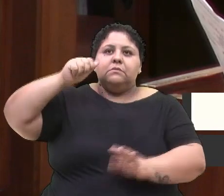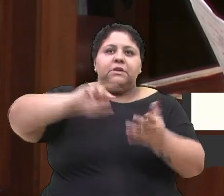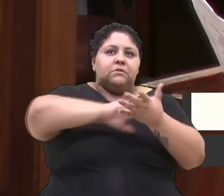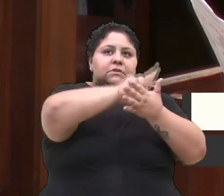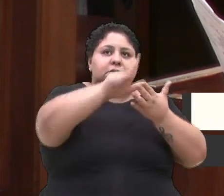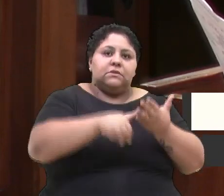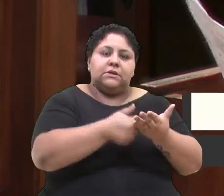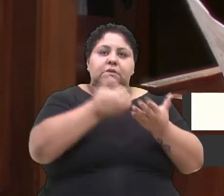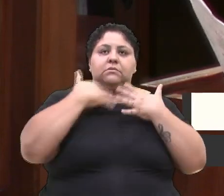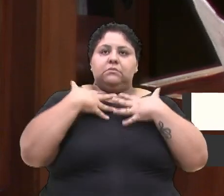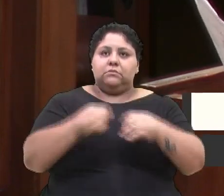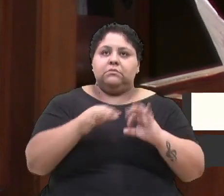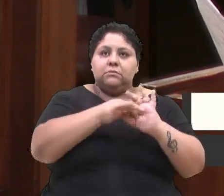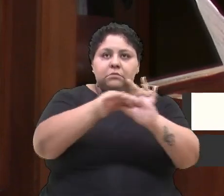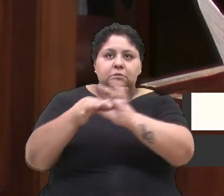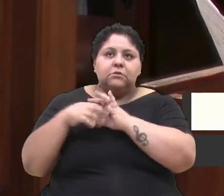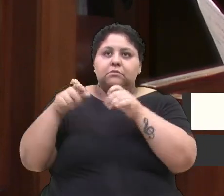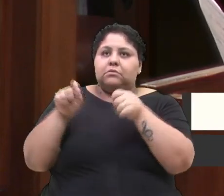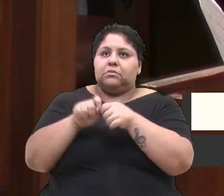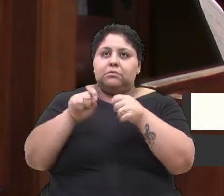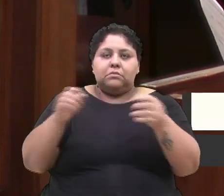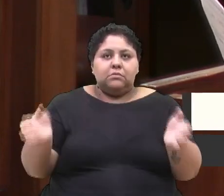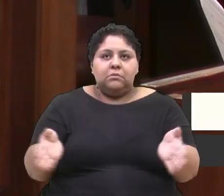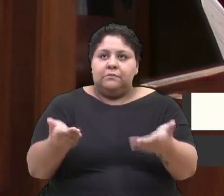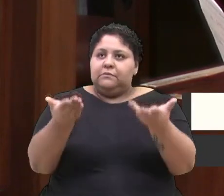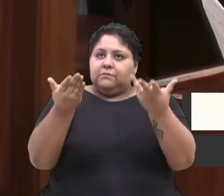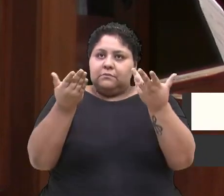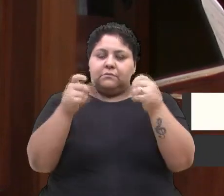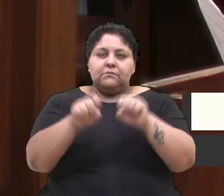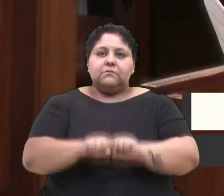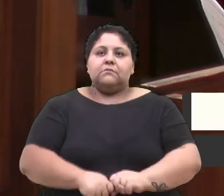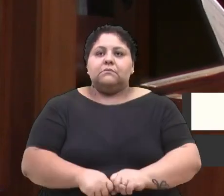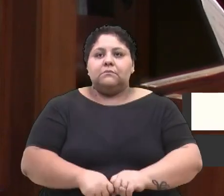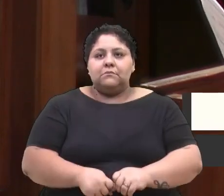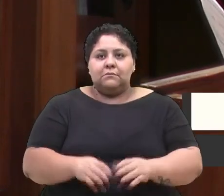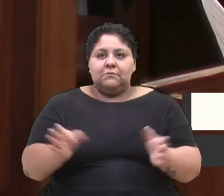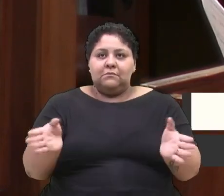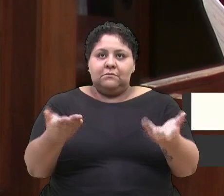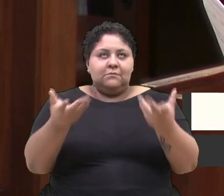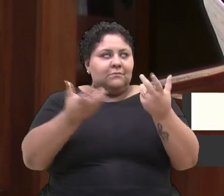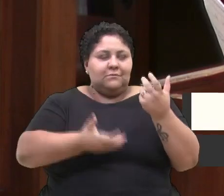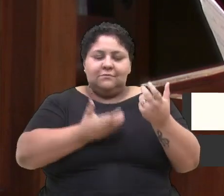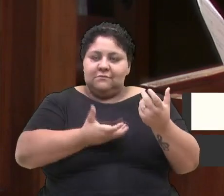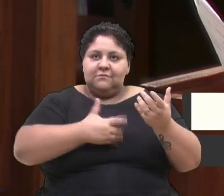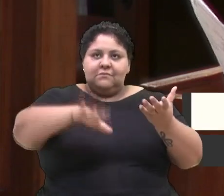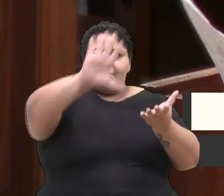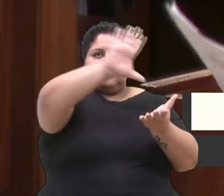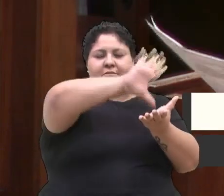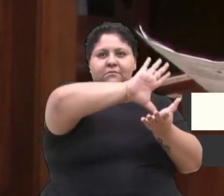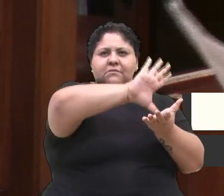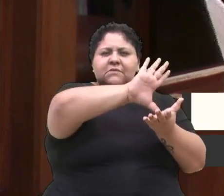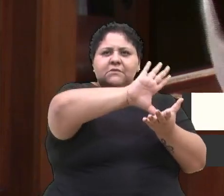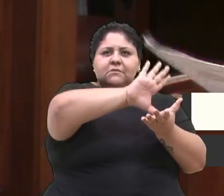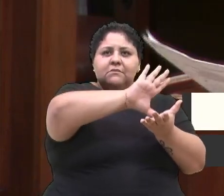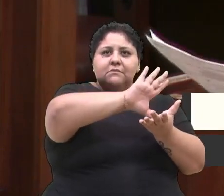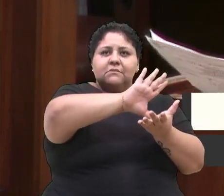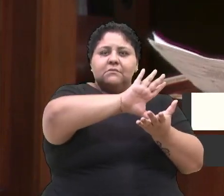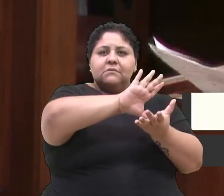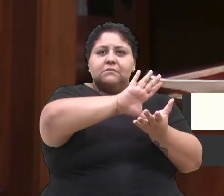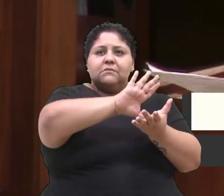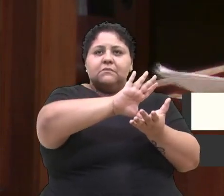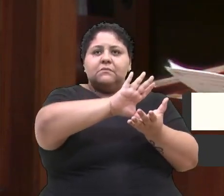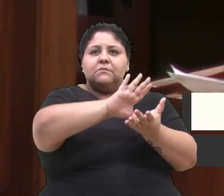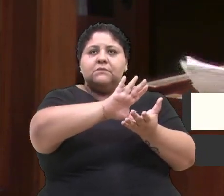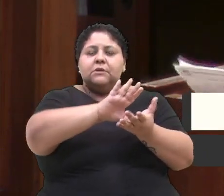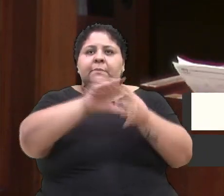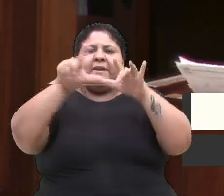unem para fazer o Encanto de Natal. O Encanto de Natal é feito na Praça Pé da Vena e um presépio que